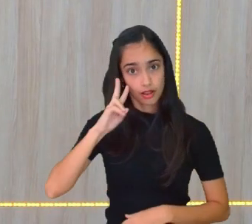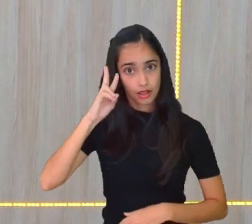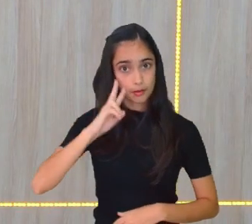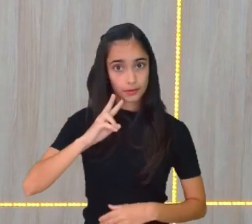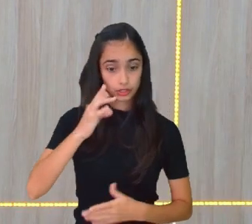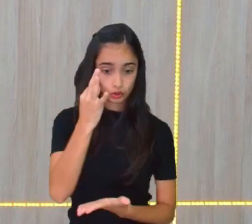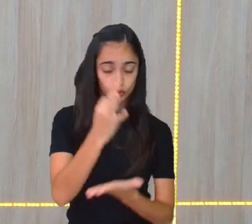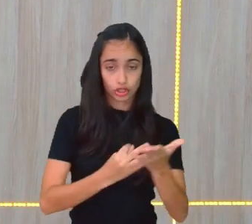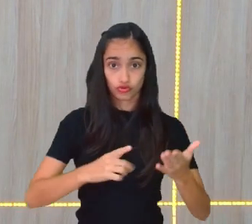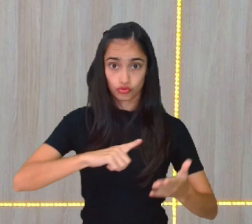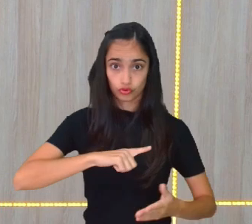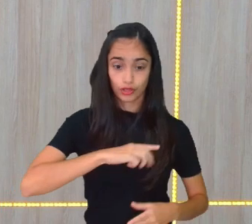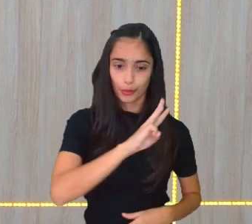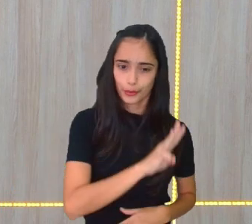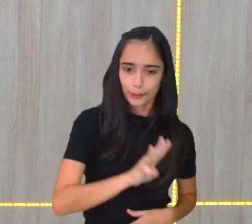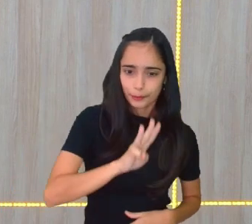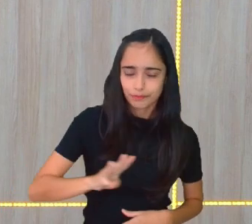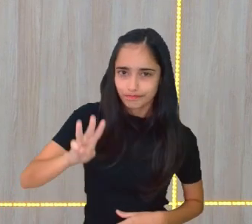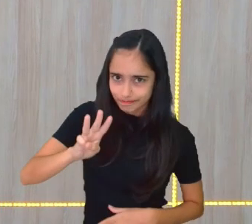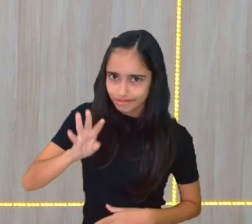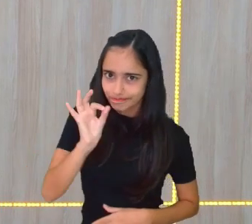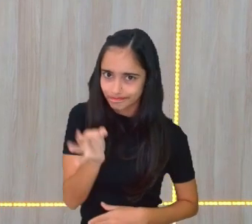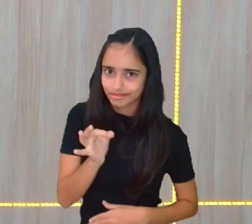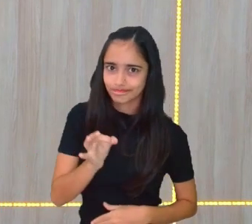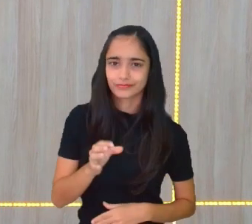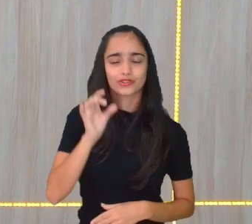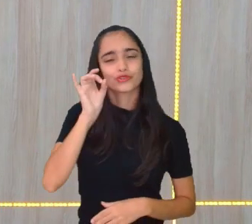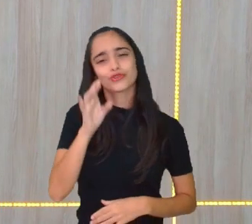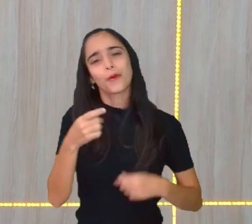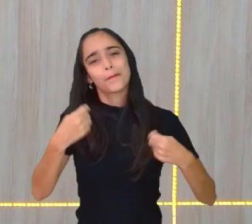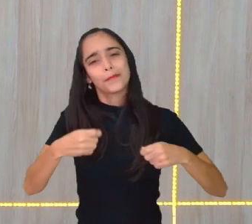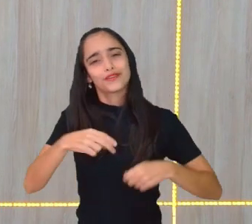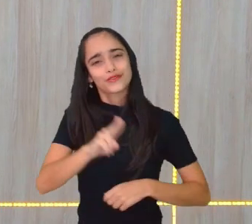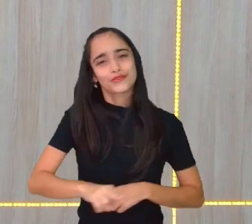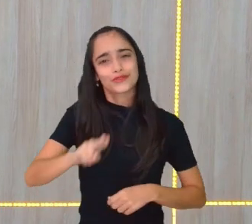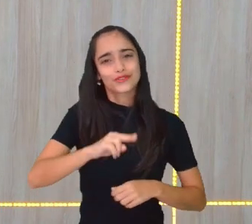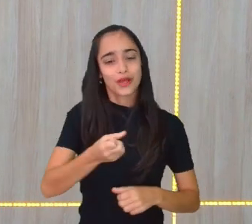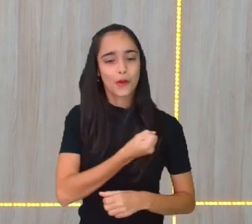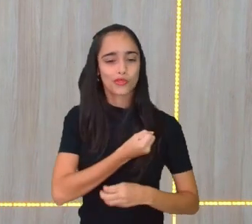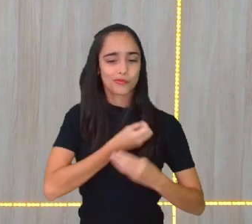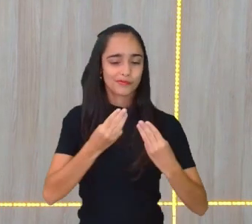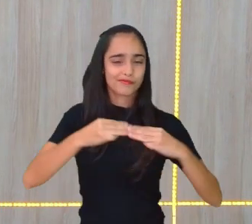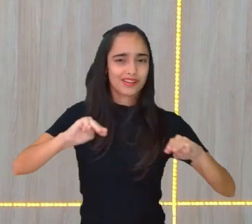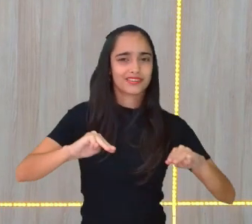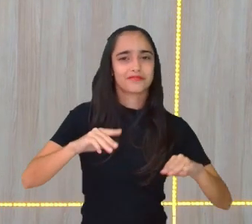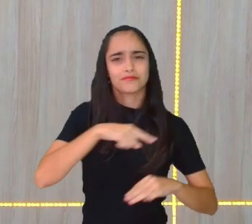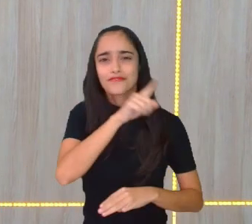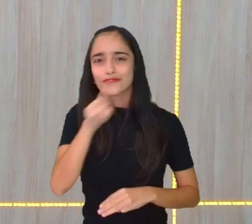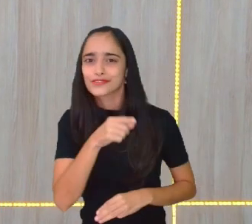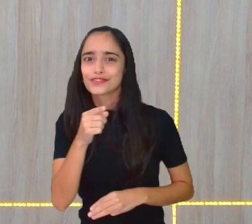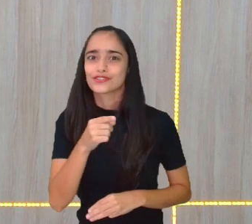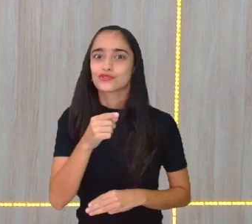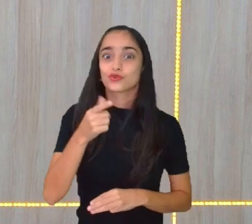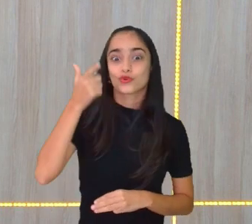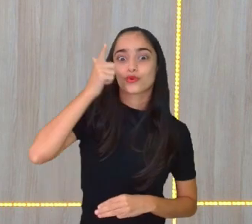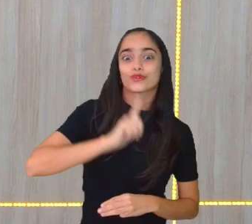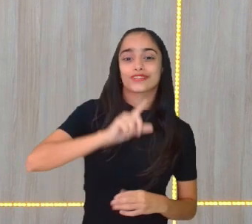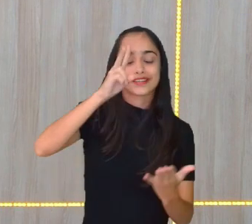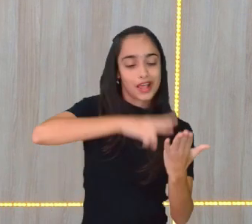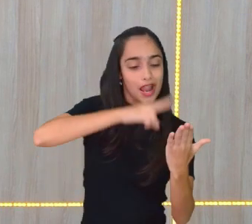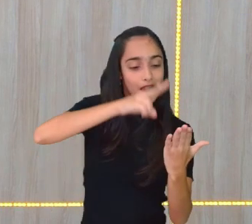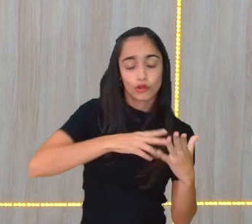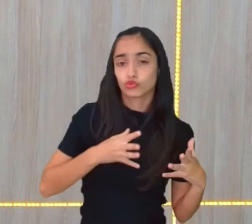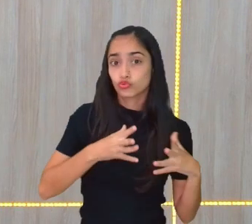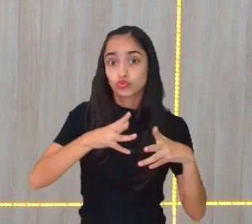está disponível para vocês lá na Árvore do Livro. Faz o seu login com o seu número de matrícula, tá certo? Para ter acesso a todos os textos que estão lá.